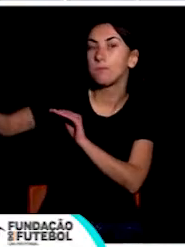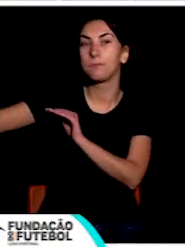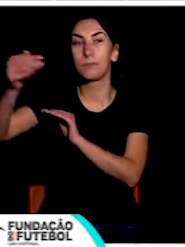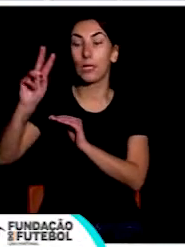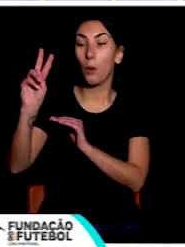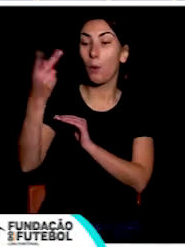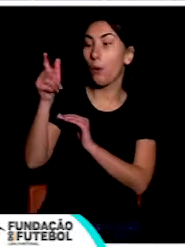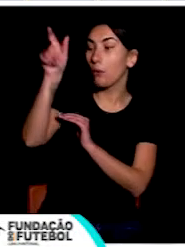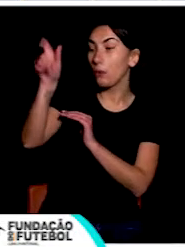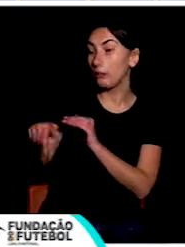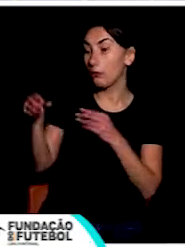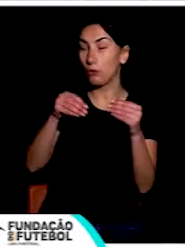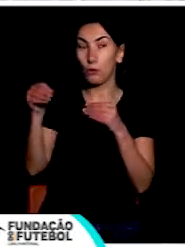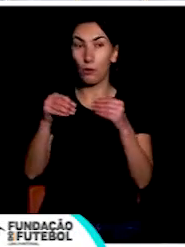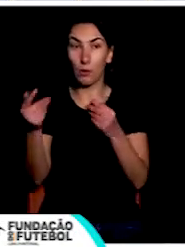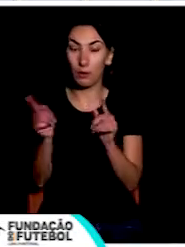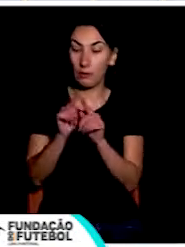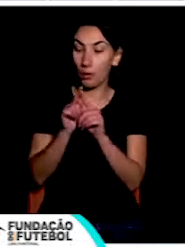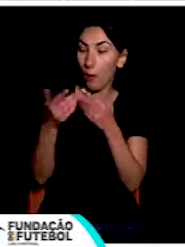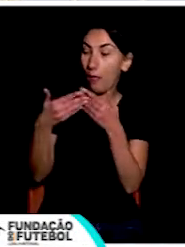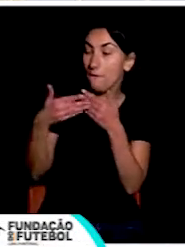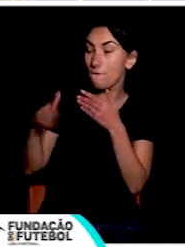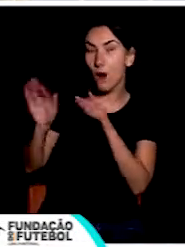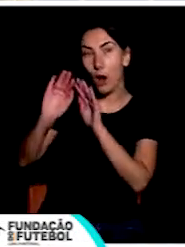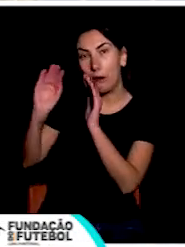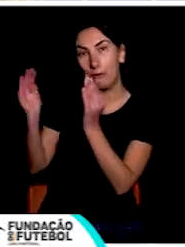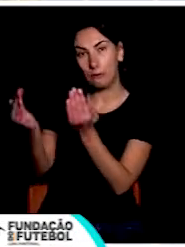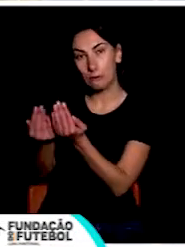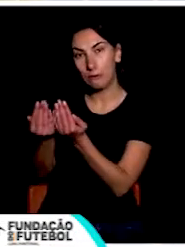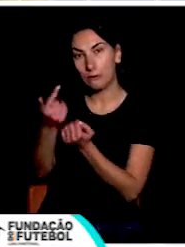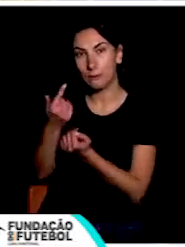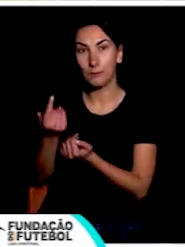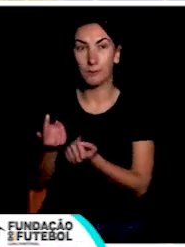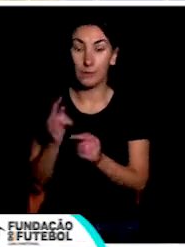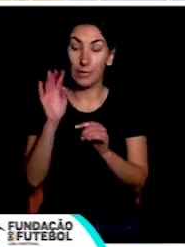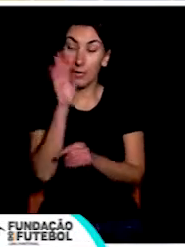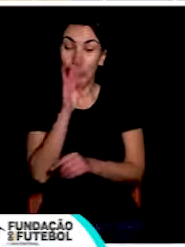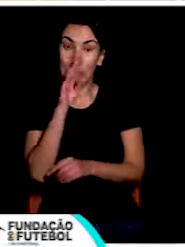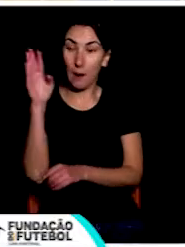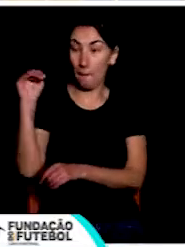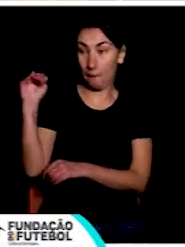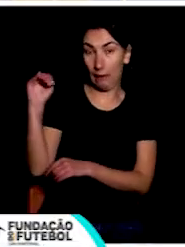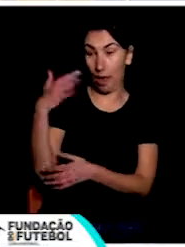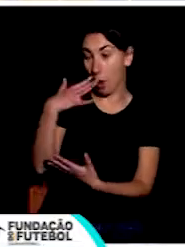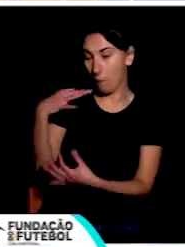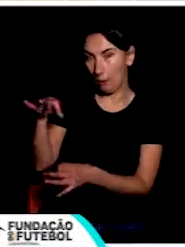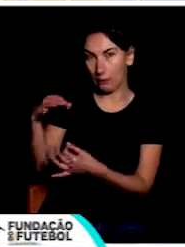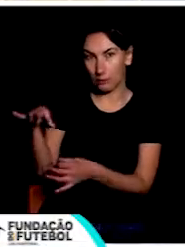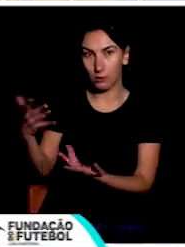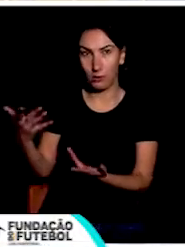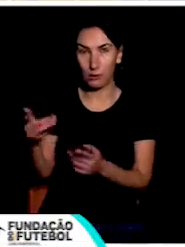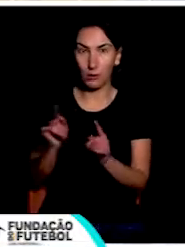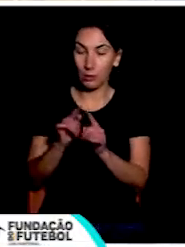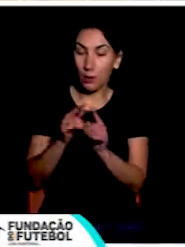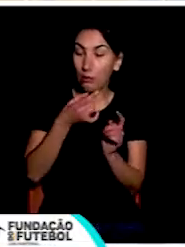vai ter um arco por fora. Portanto, vamos deixar dois jogadores, ou um e meio, fora da bola, do sítio da bola. Se fosse um pé